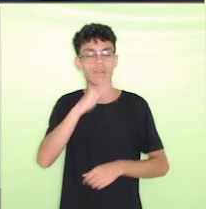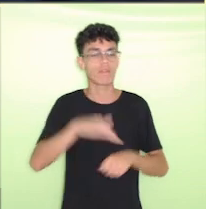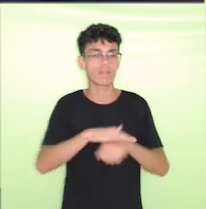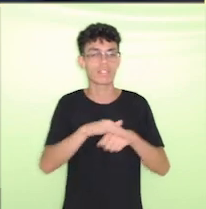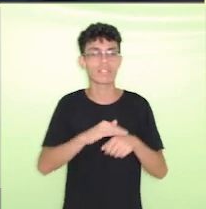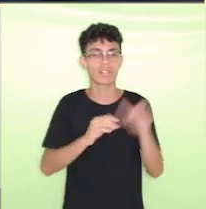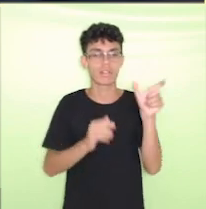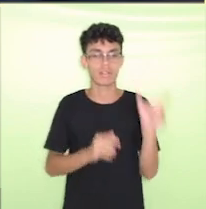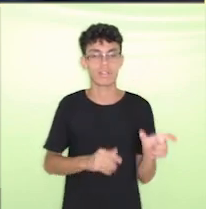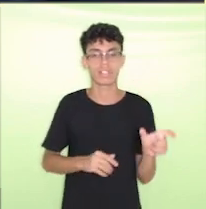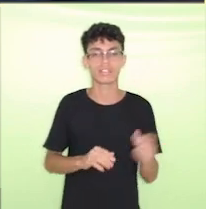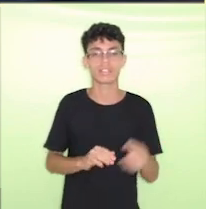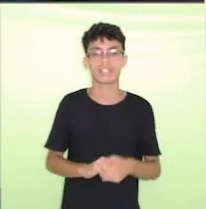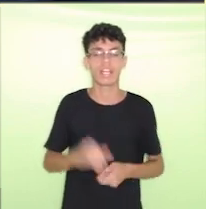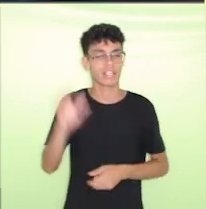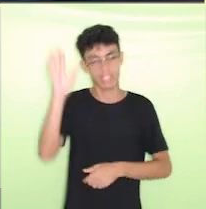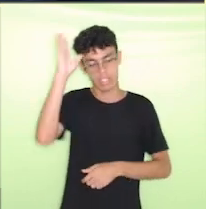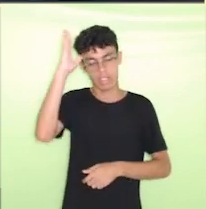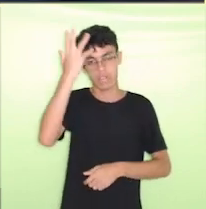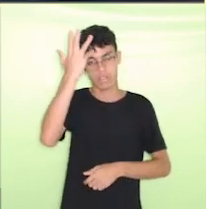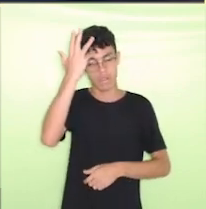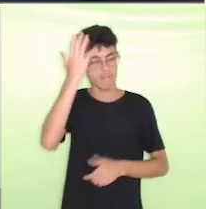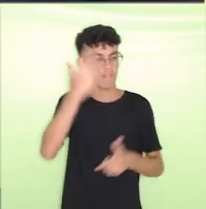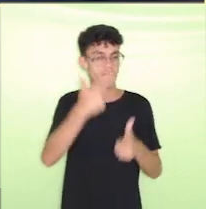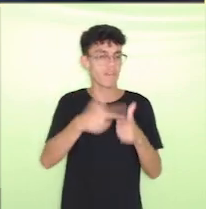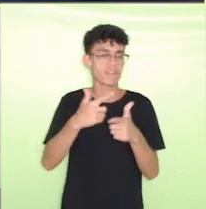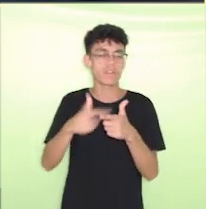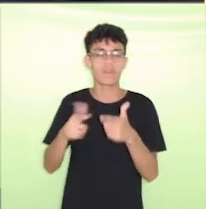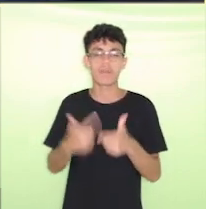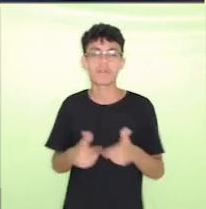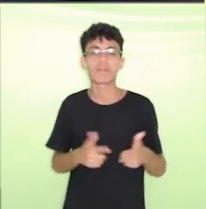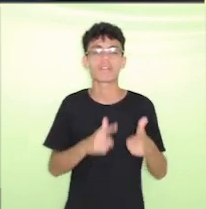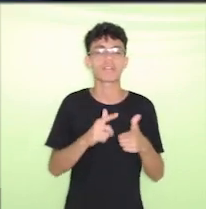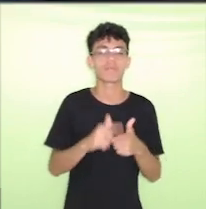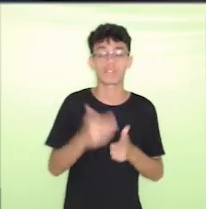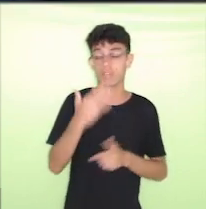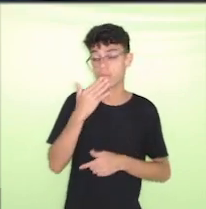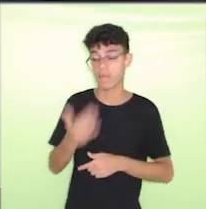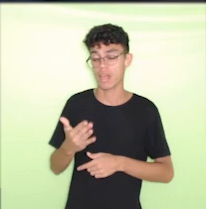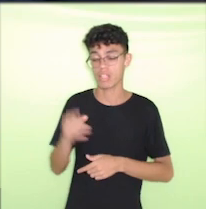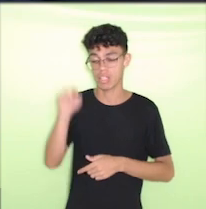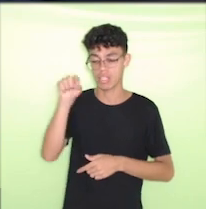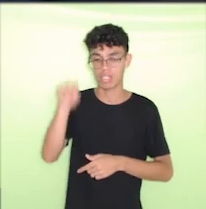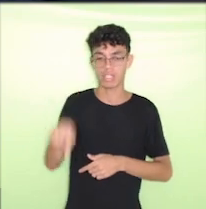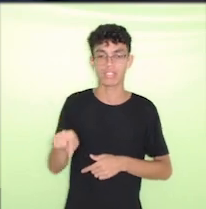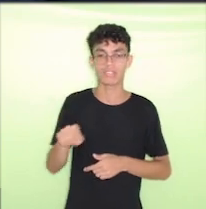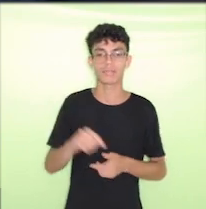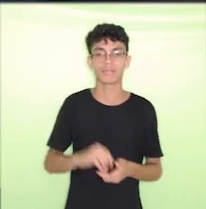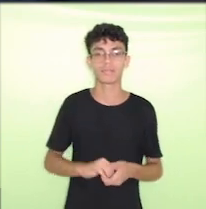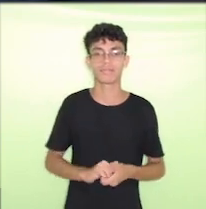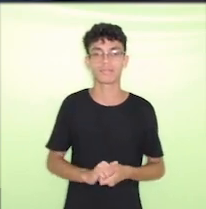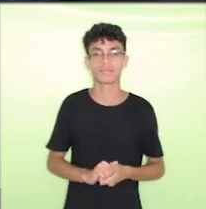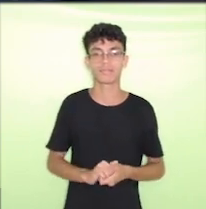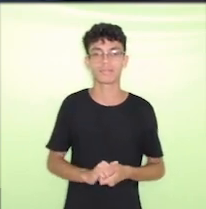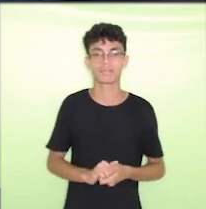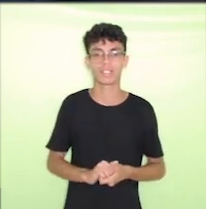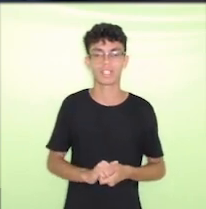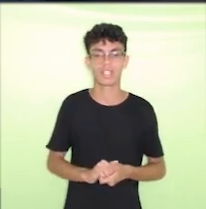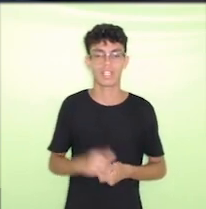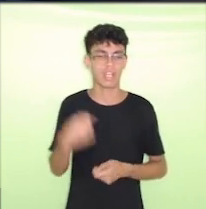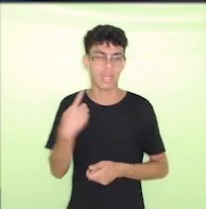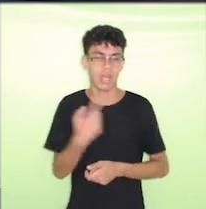com ela e assim resolve essas coisas que me propõe? Porque cabe à senhora conquistá-la. Eu não sou de